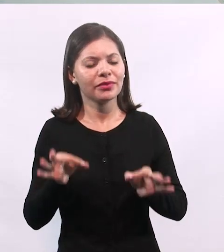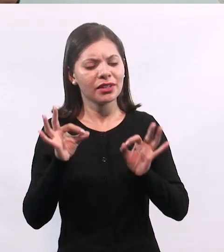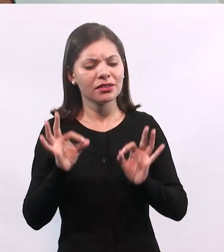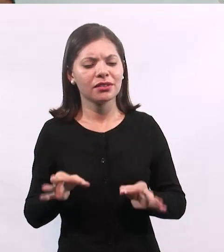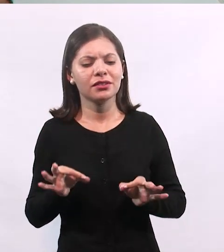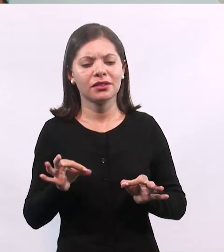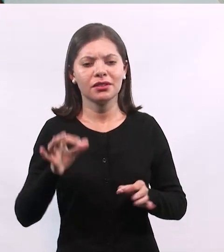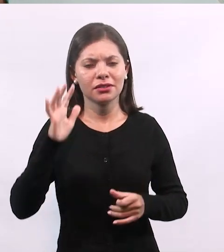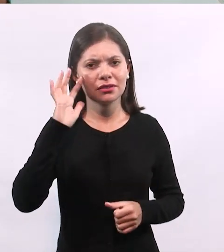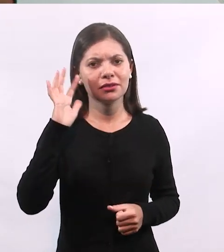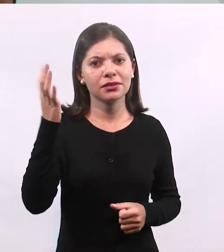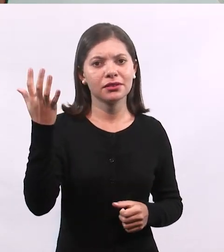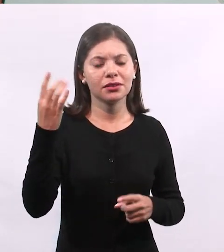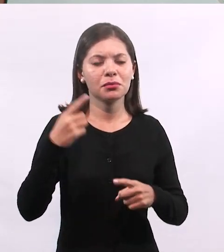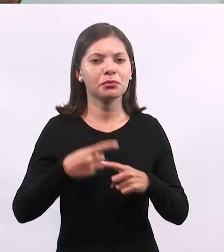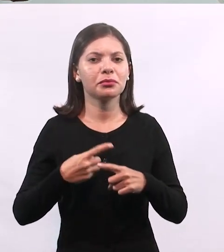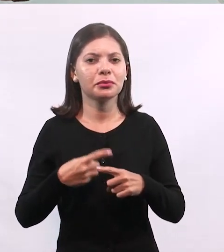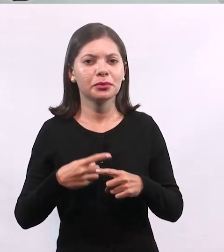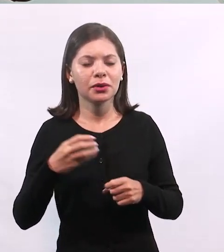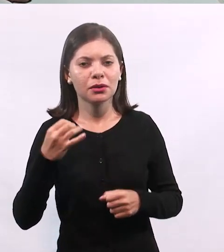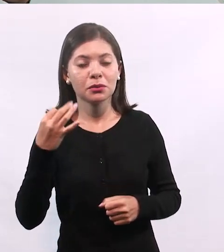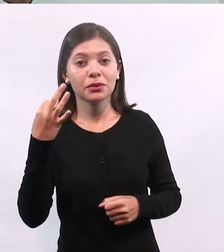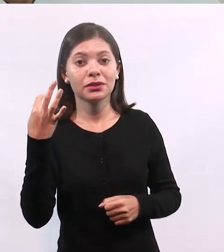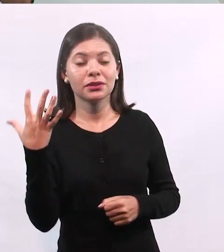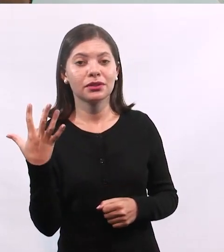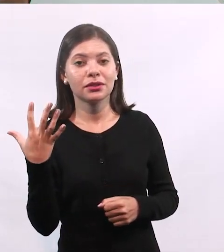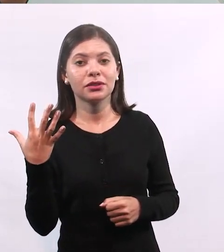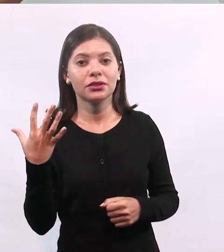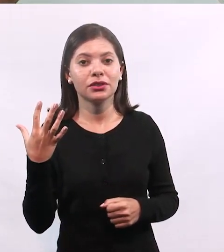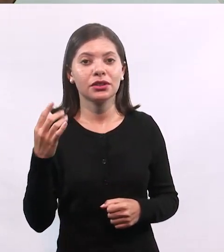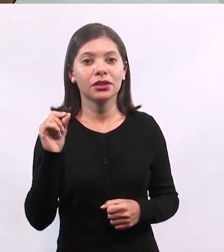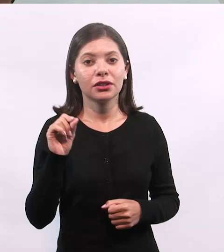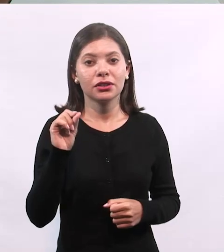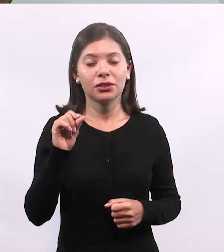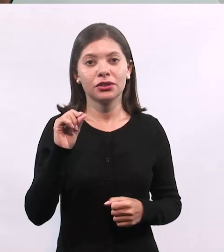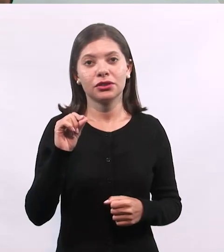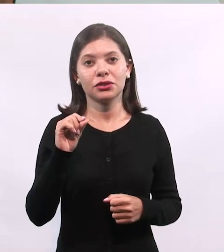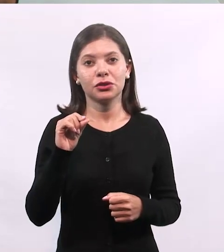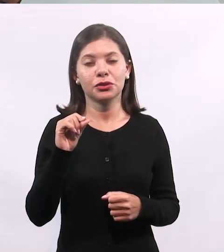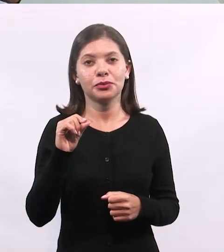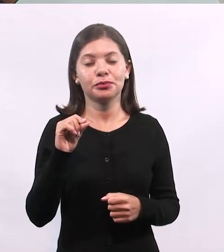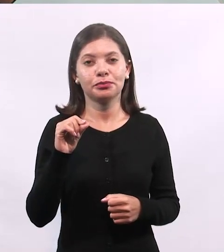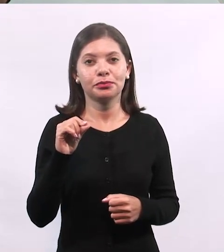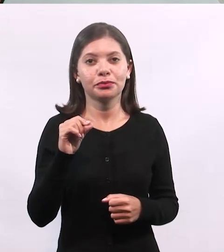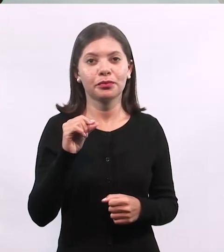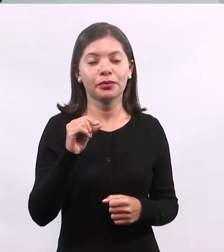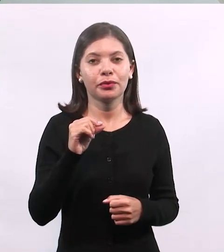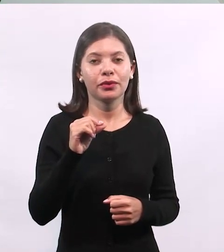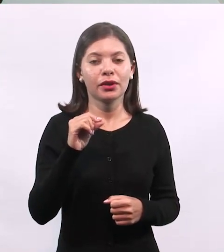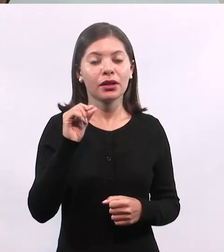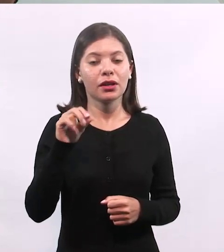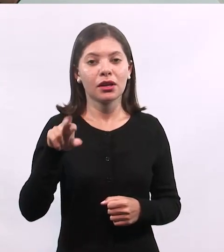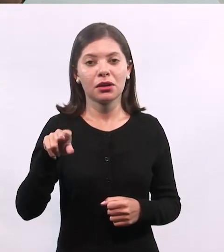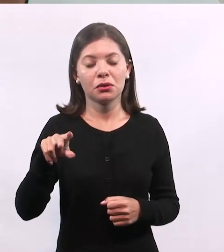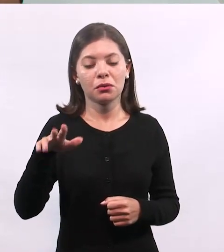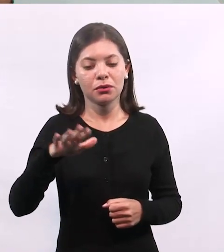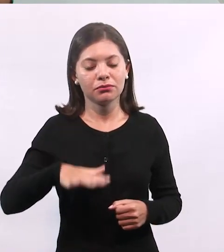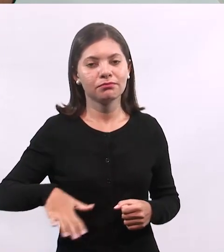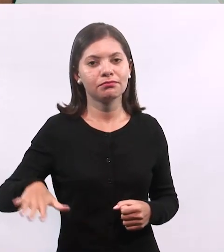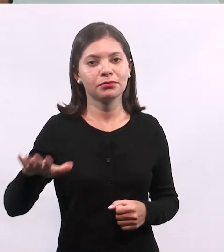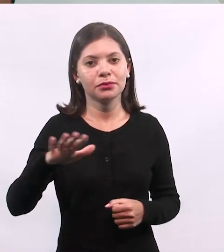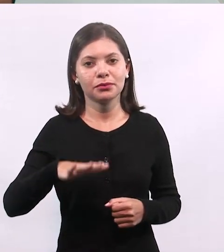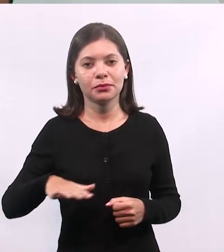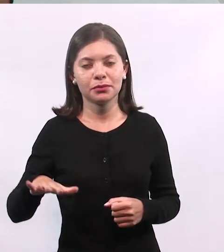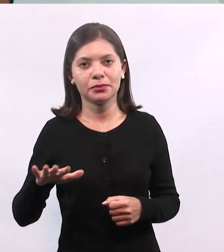é certeza de acontecer porque a quantidade de pontos que favorece é a